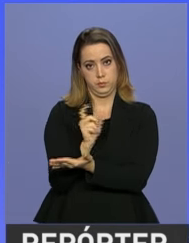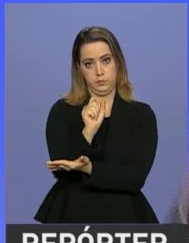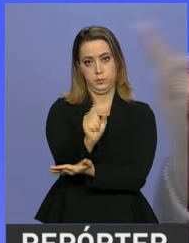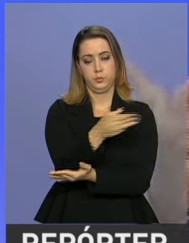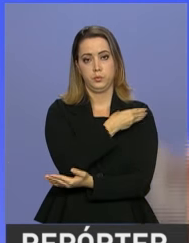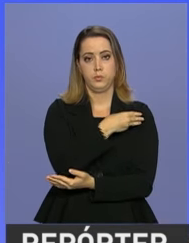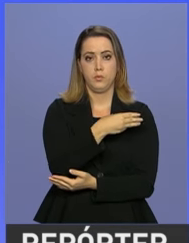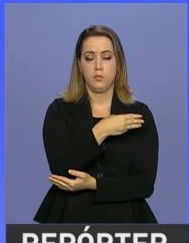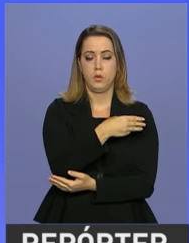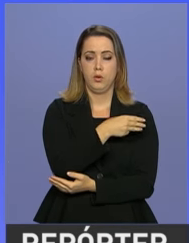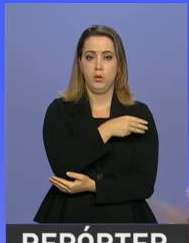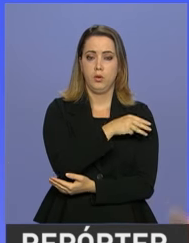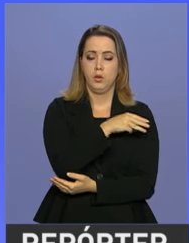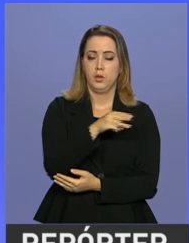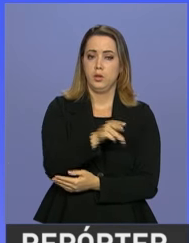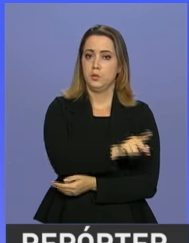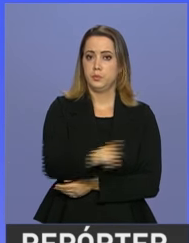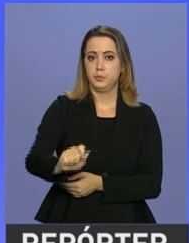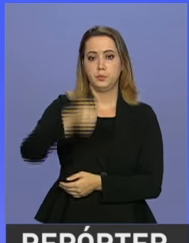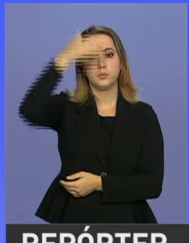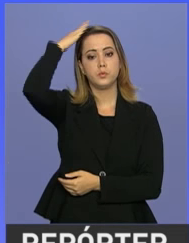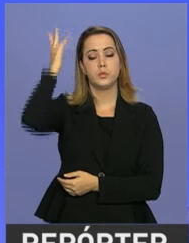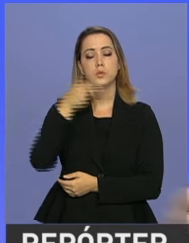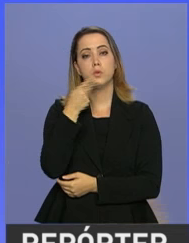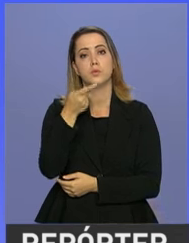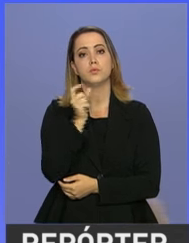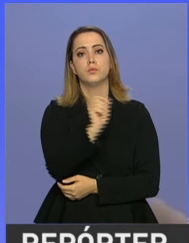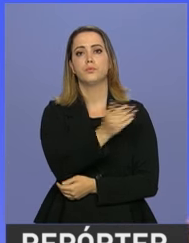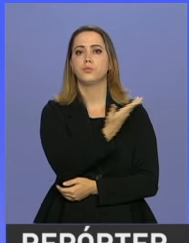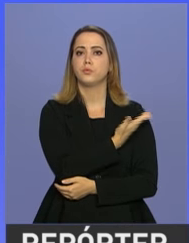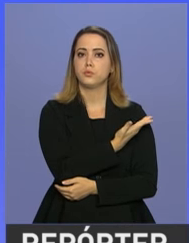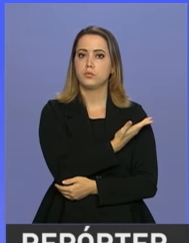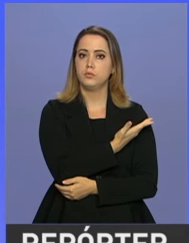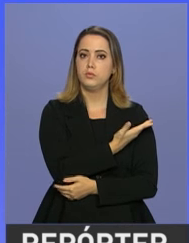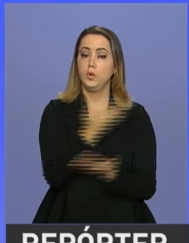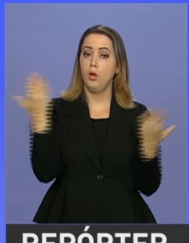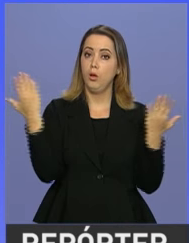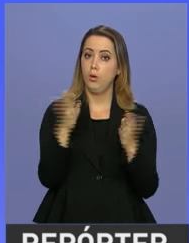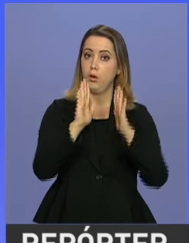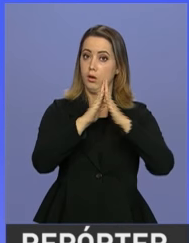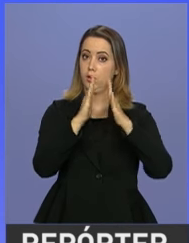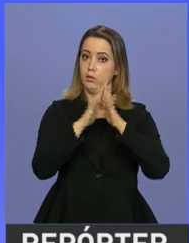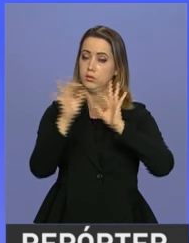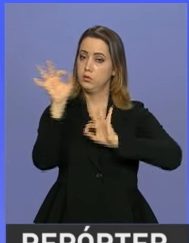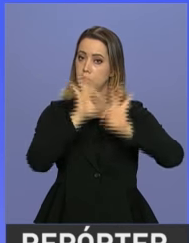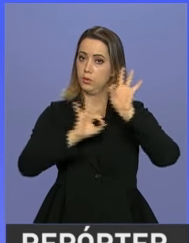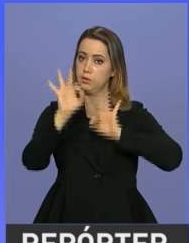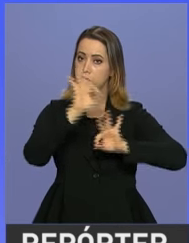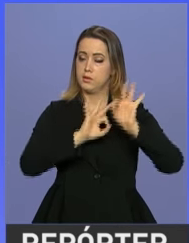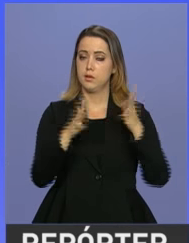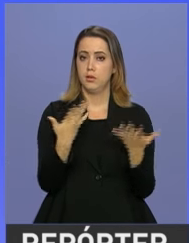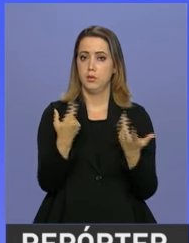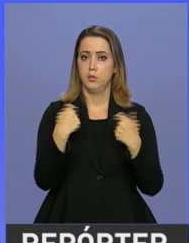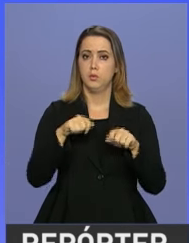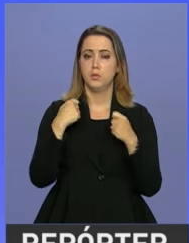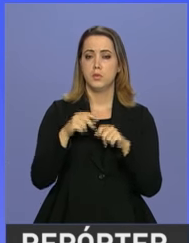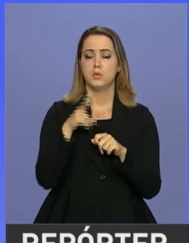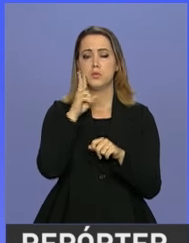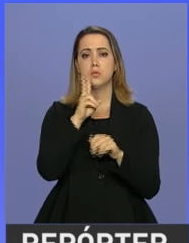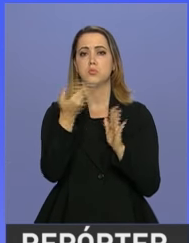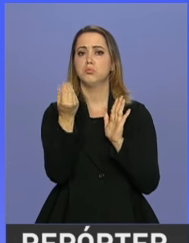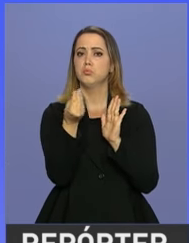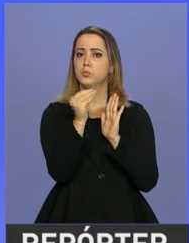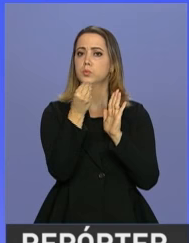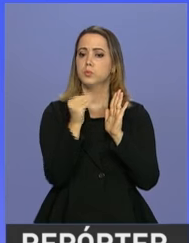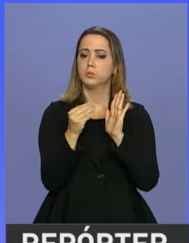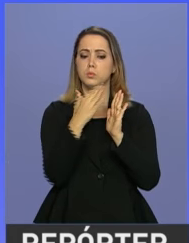que o governo trabalha para colocar a casa em ordem. Para pôr a casa em ordem, é preciso atender a alguns pressupostos. O